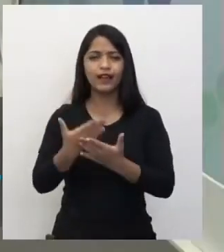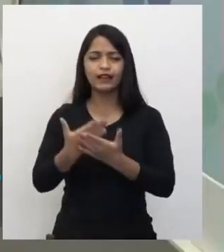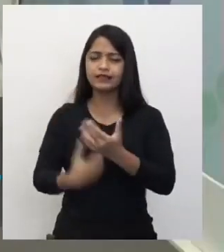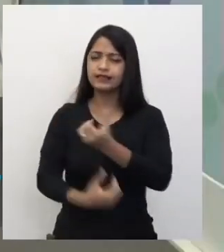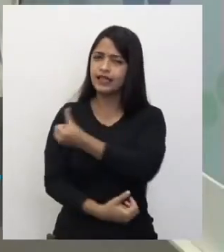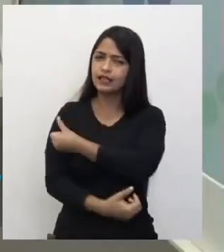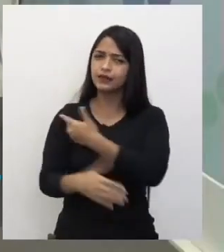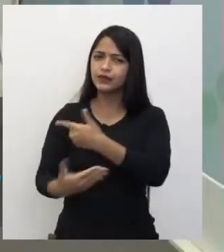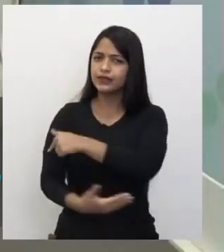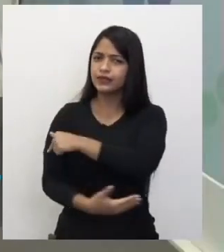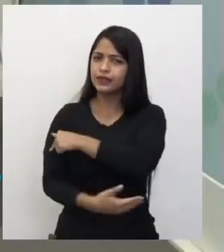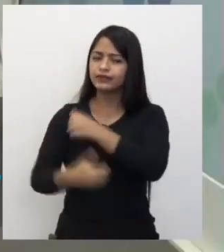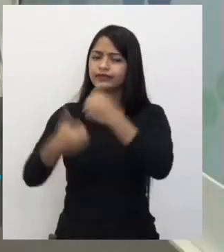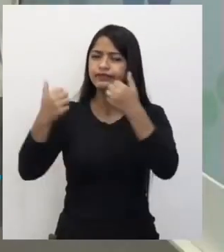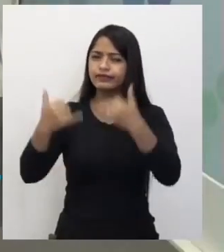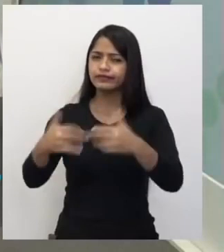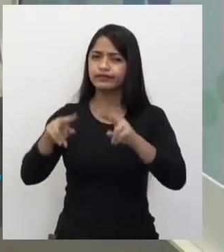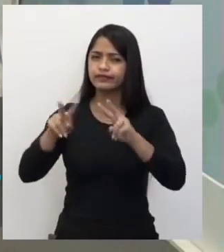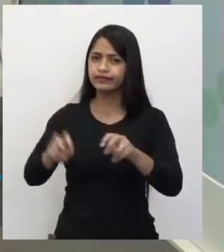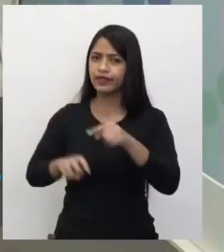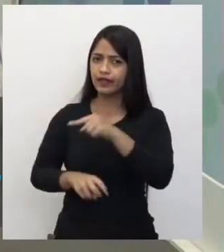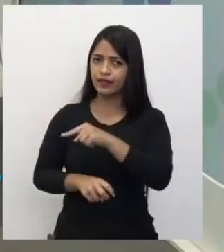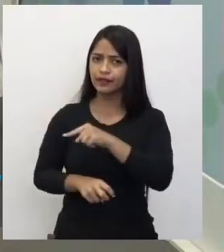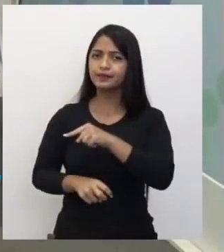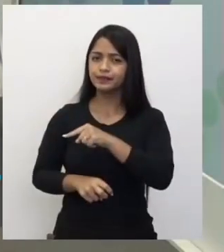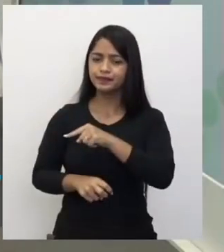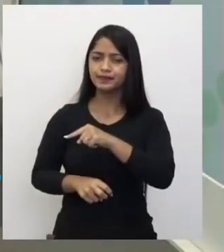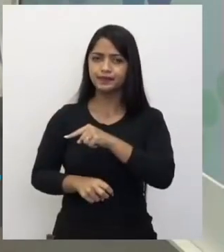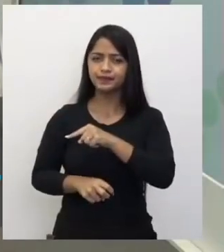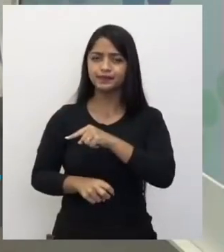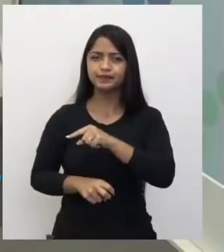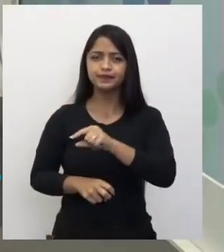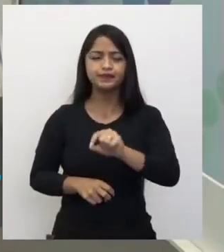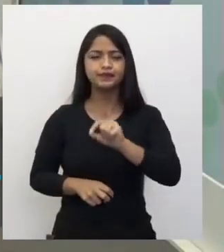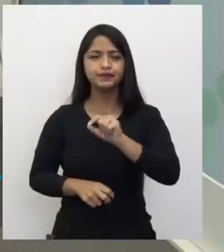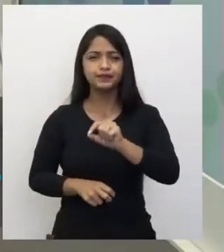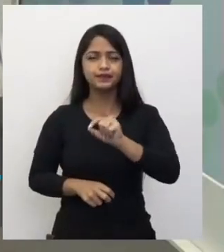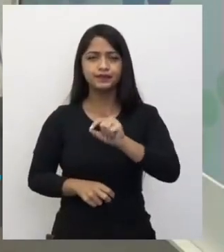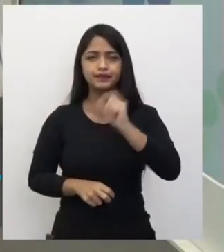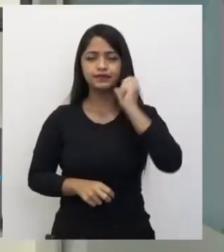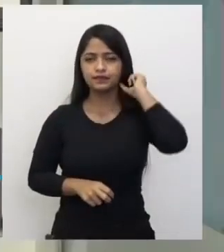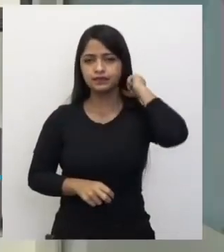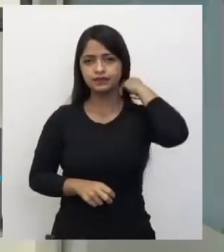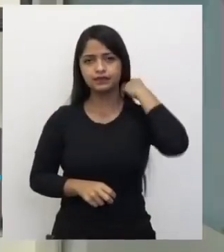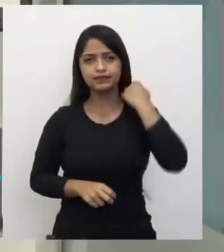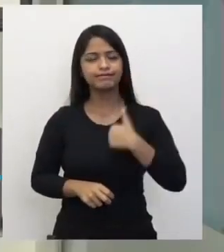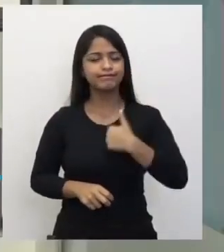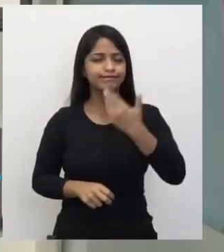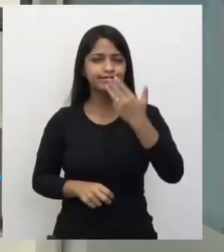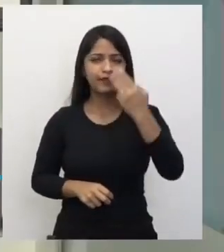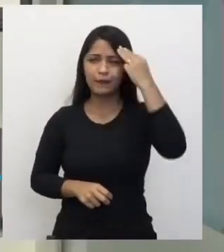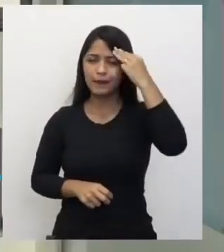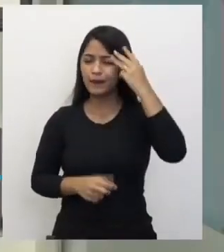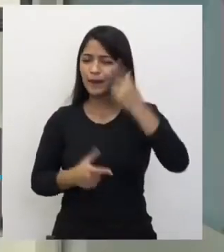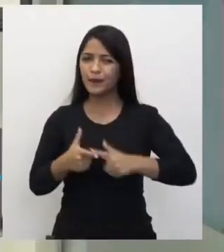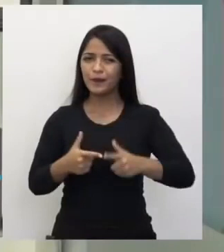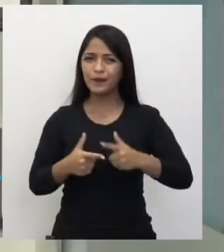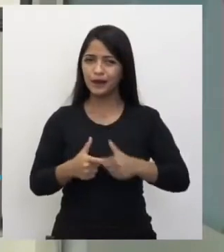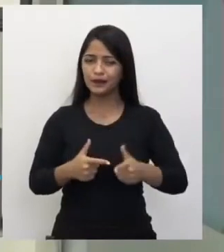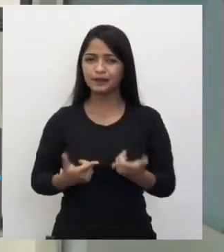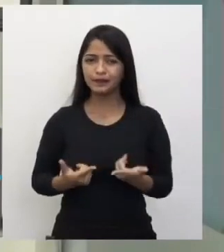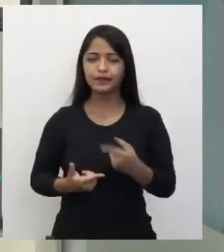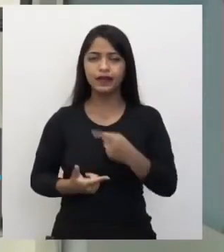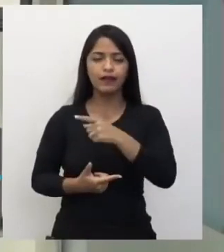7º, né, André? Que a gente falou dos bichinhos que não são... Ai, que minha memória não está muito boa. Que